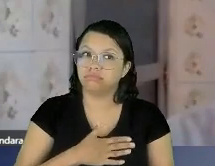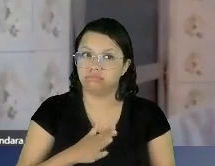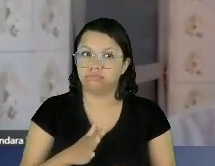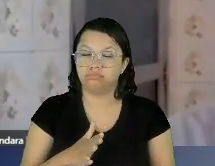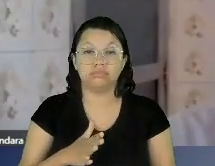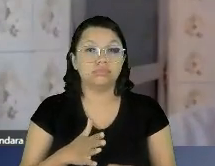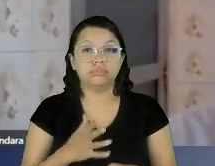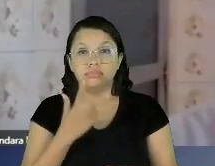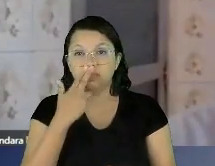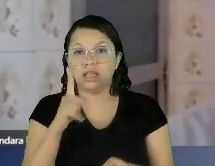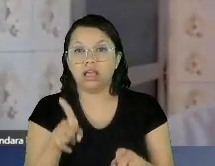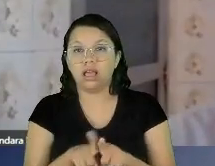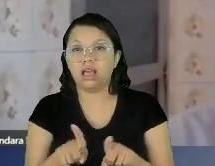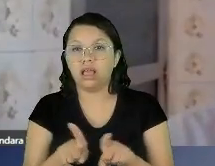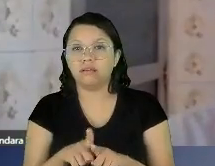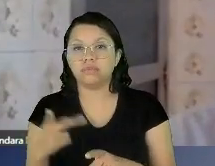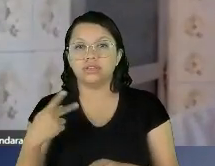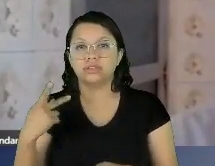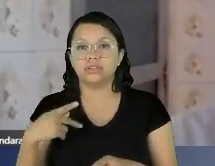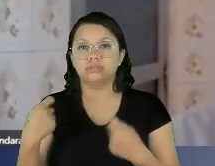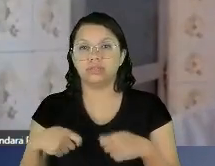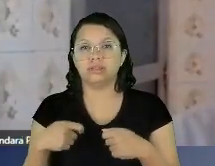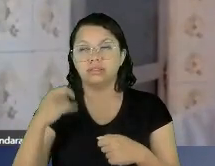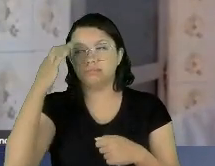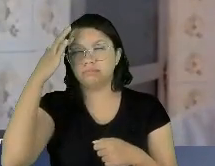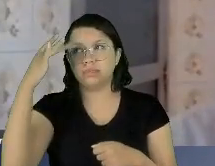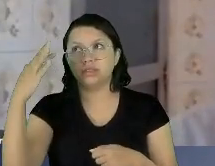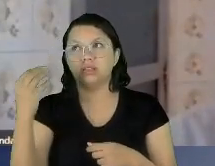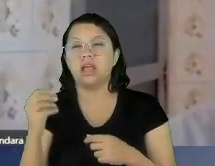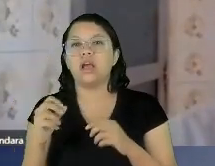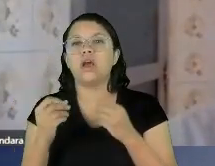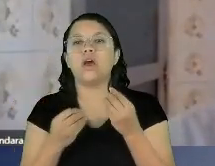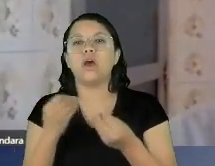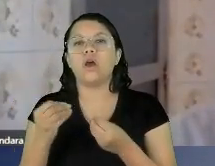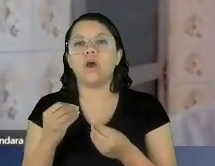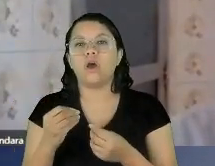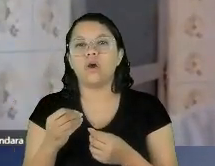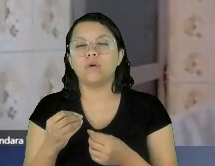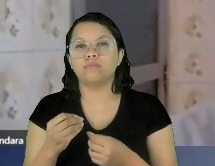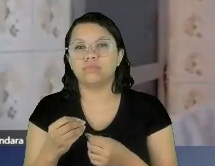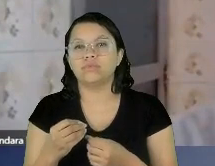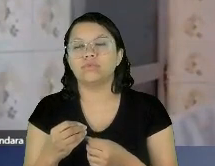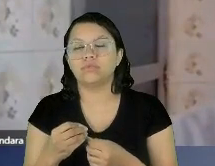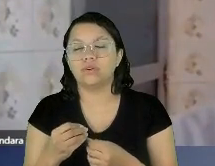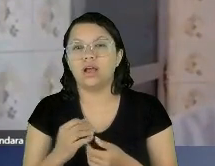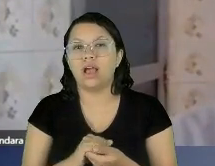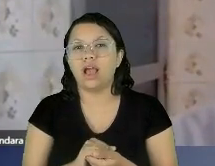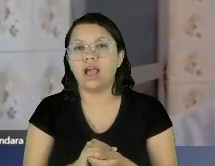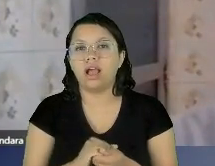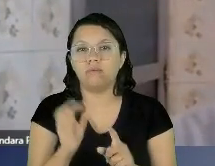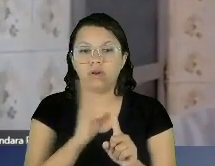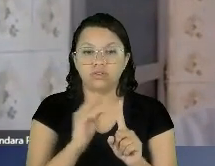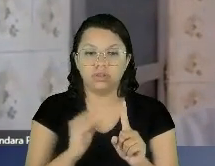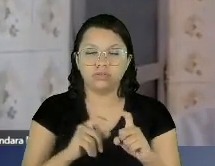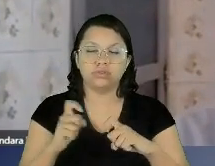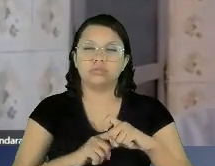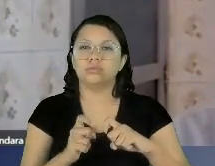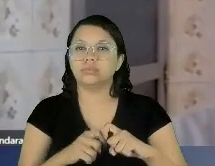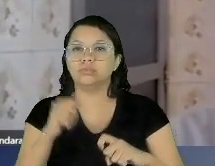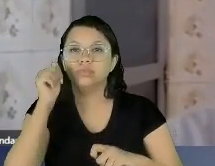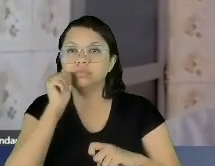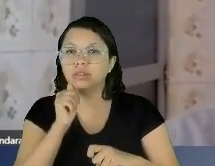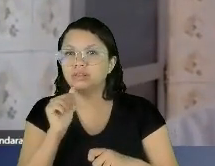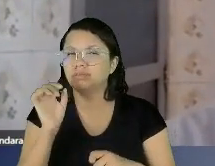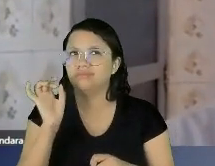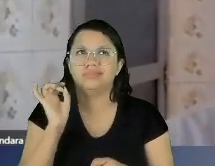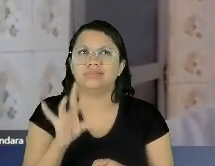mais efetiva. Me parece também que a gente tem que pensar sobre como também a importunação sexual para as mulheres,